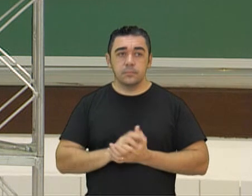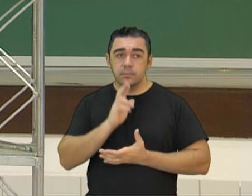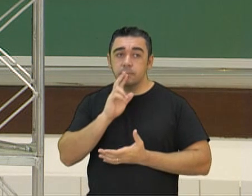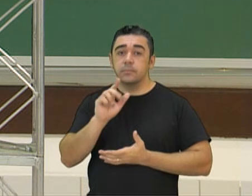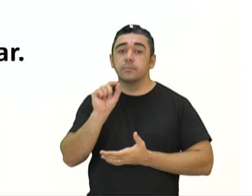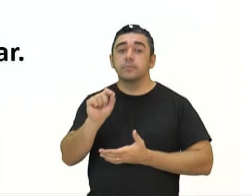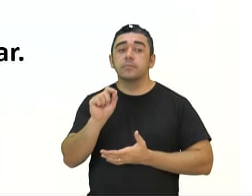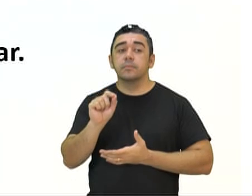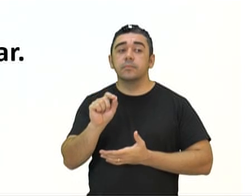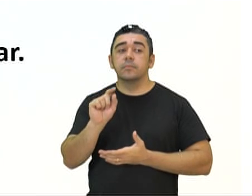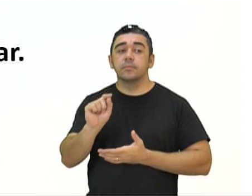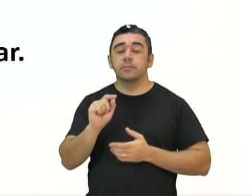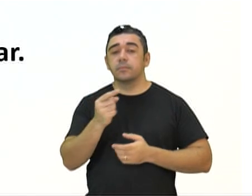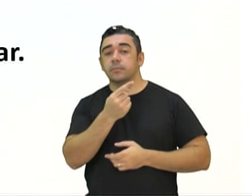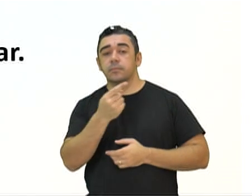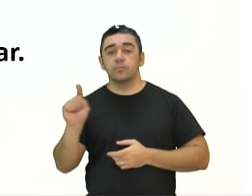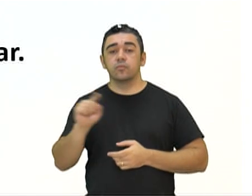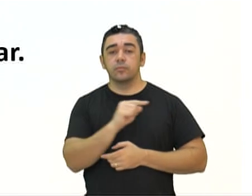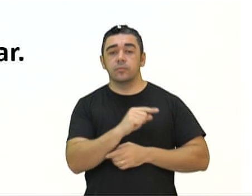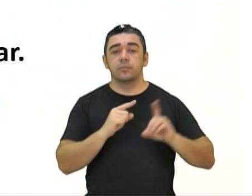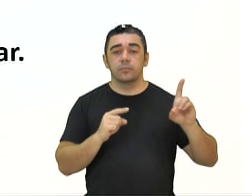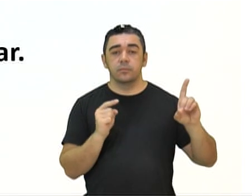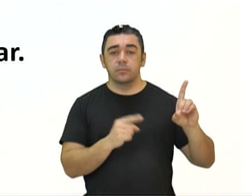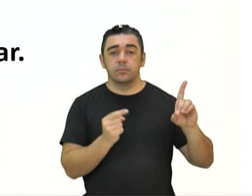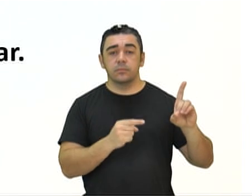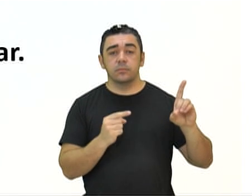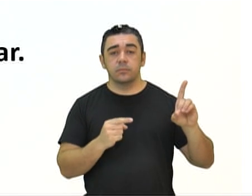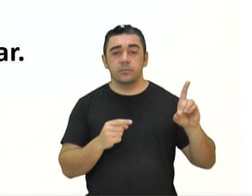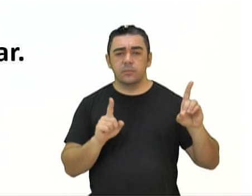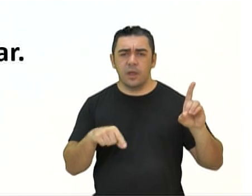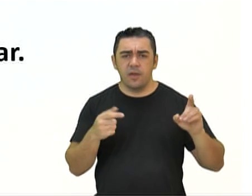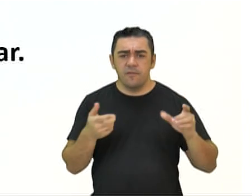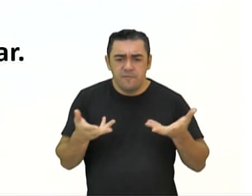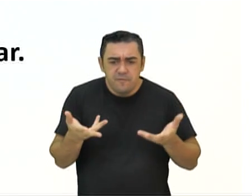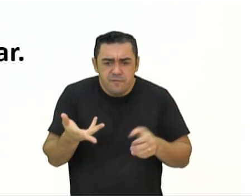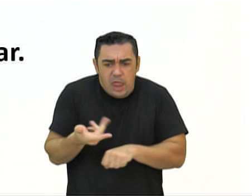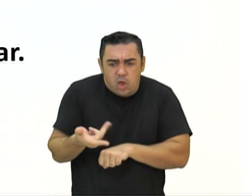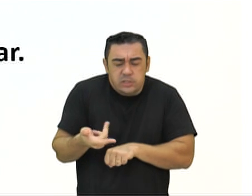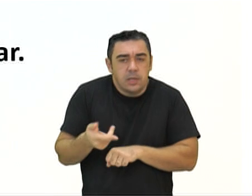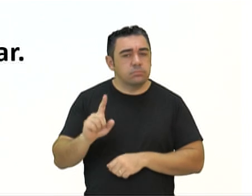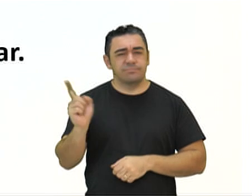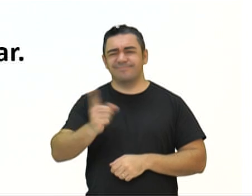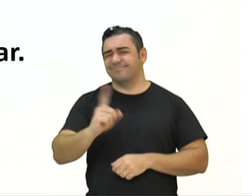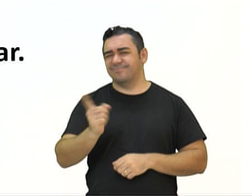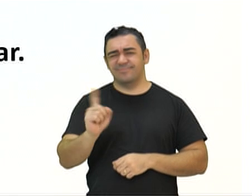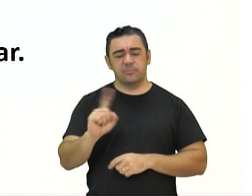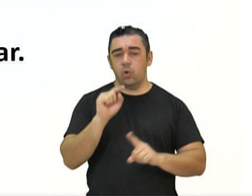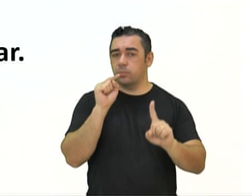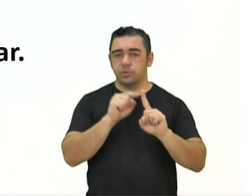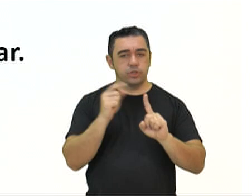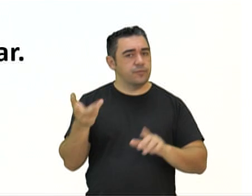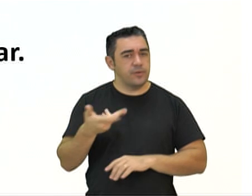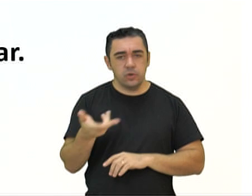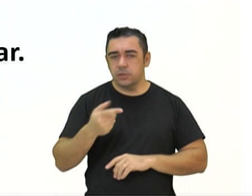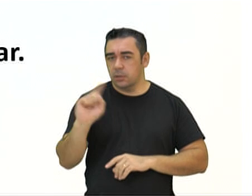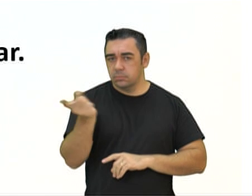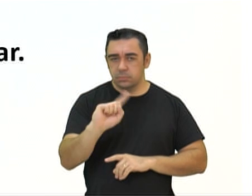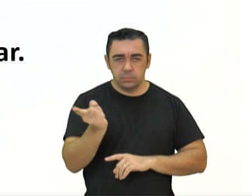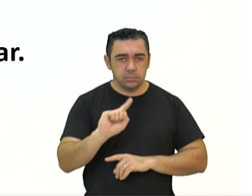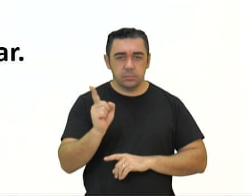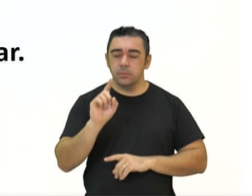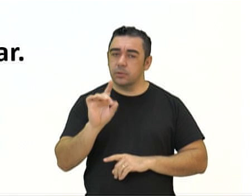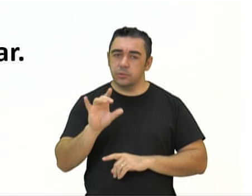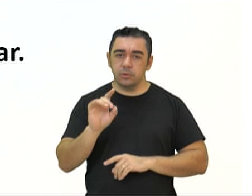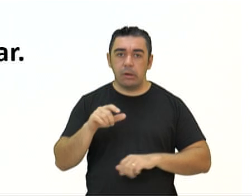Então, é a nossa última alternativa, né, gente? A questão da velocidade, ele não tem como objetivo, como benefício